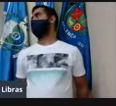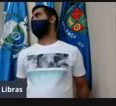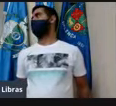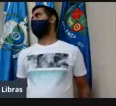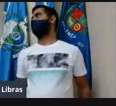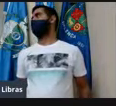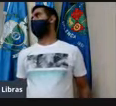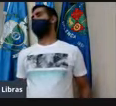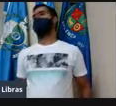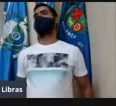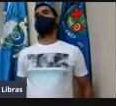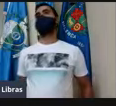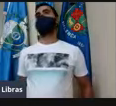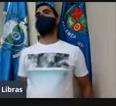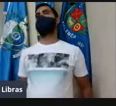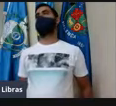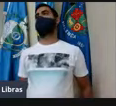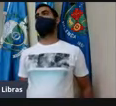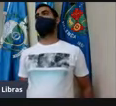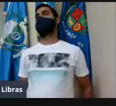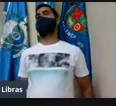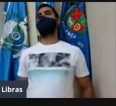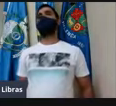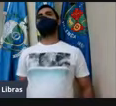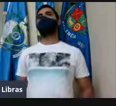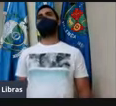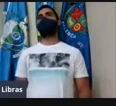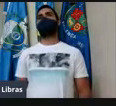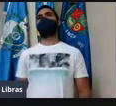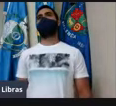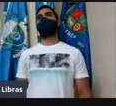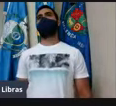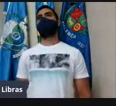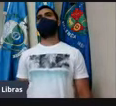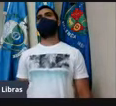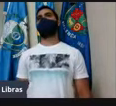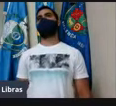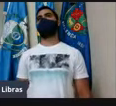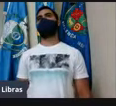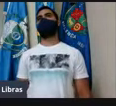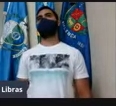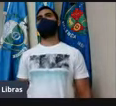Vereador Pedro. Eu também não vou fazer uso da palavra. Vereador Marcelo.